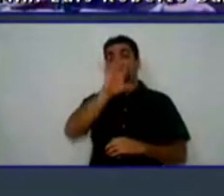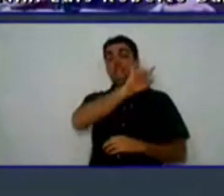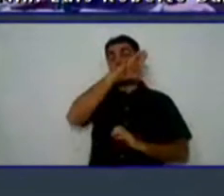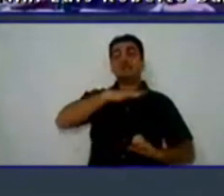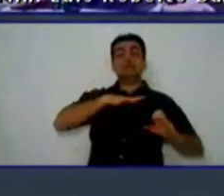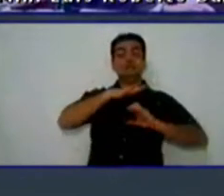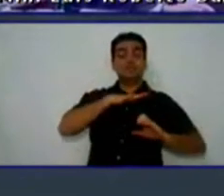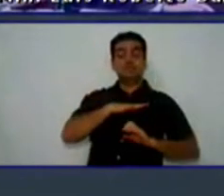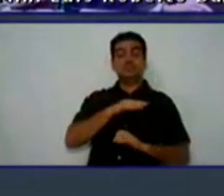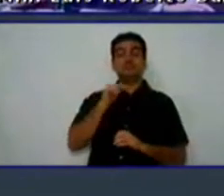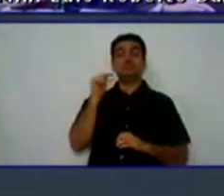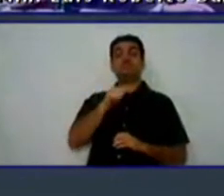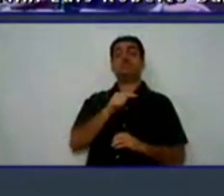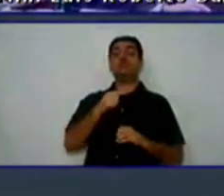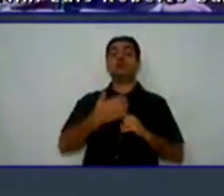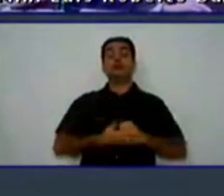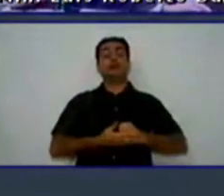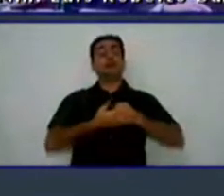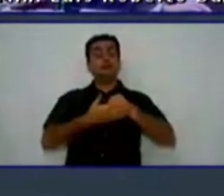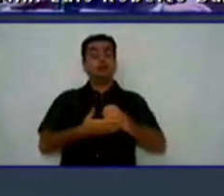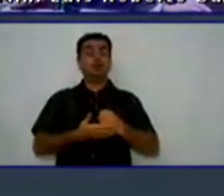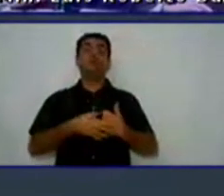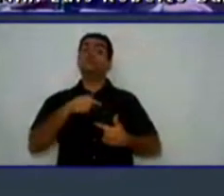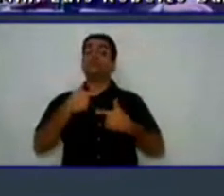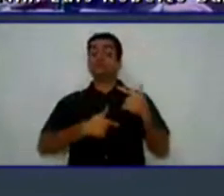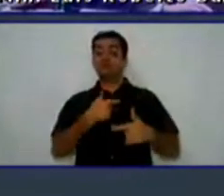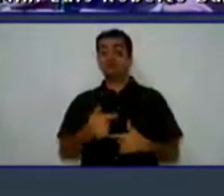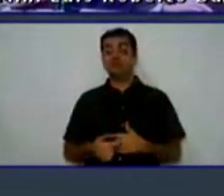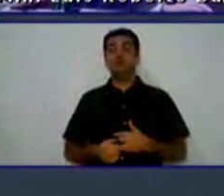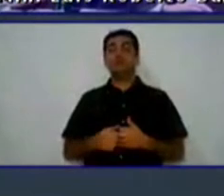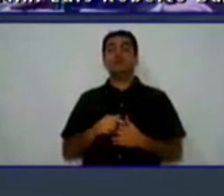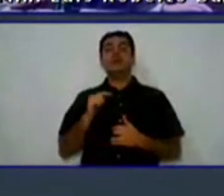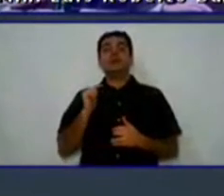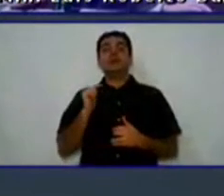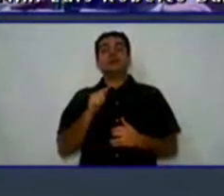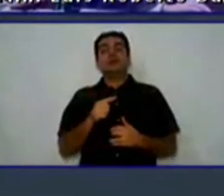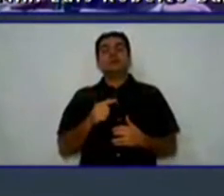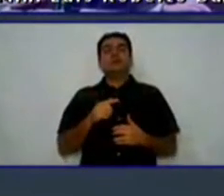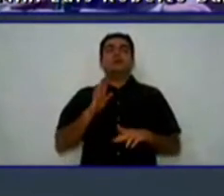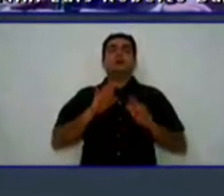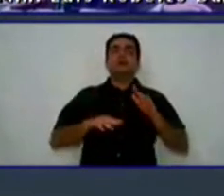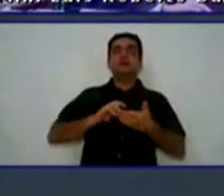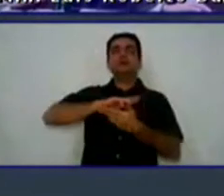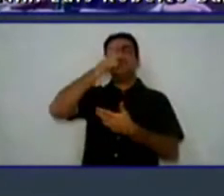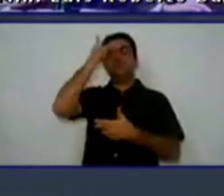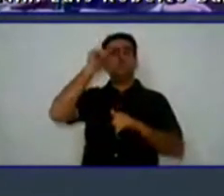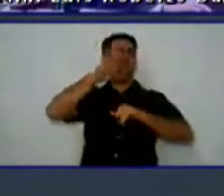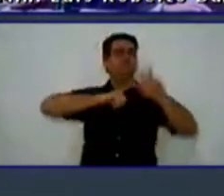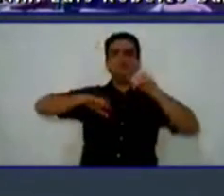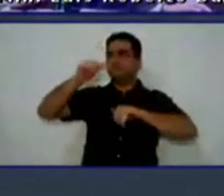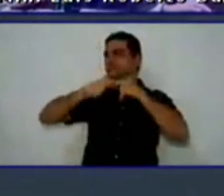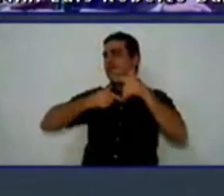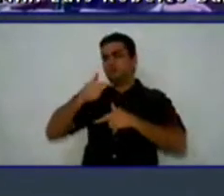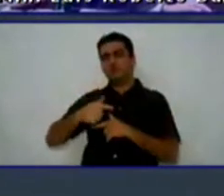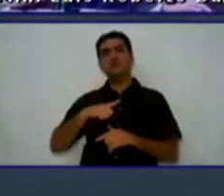elas prestaram o serviço e contrataram um grande número de funcionários tomadores de serviço